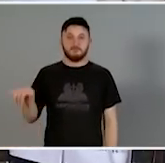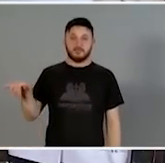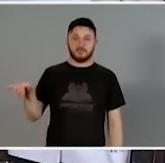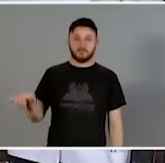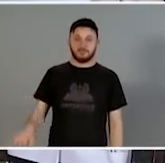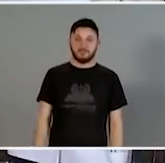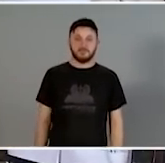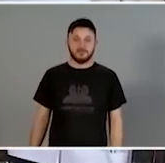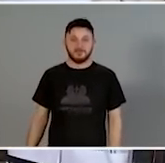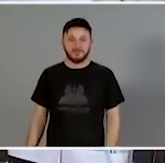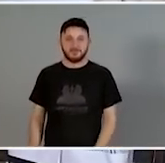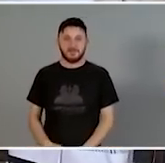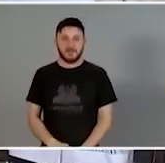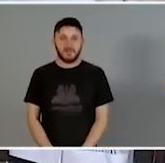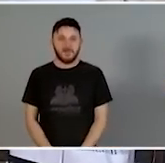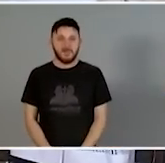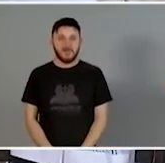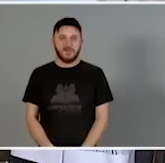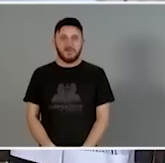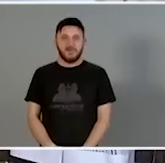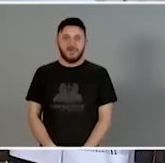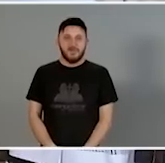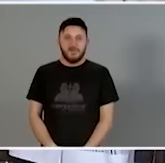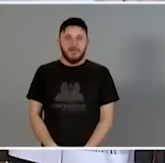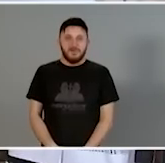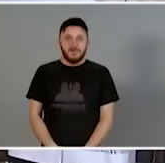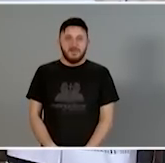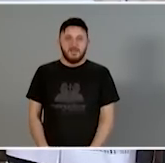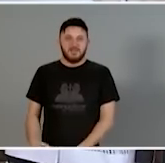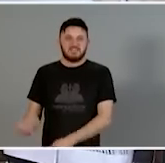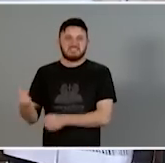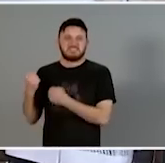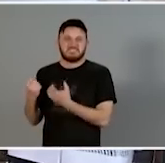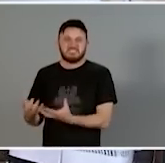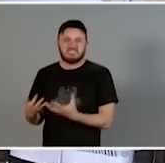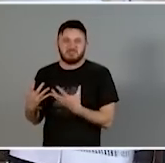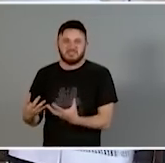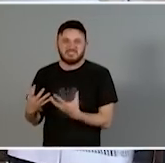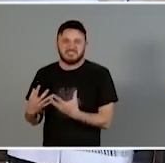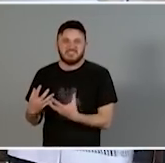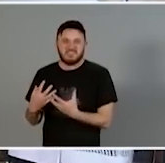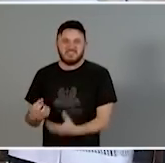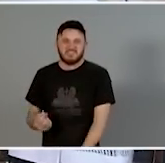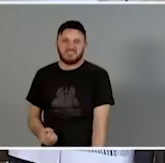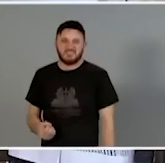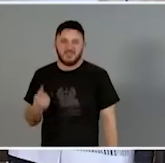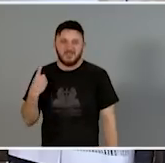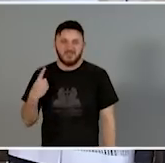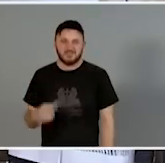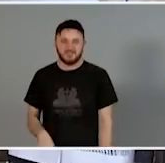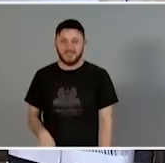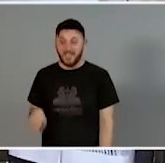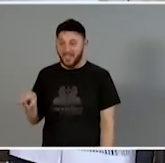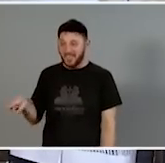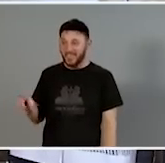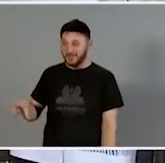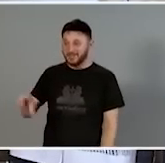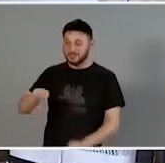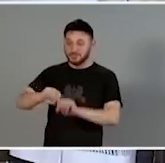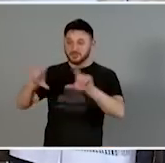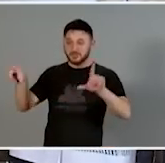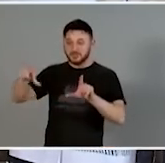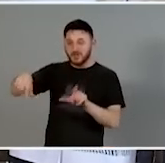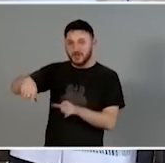Tá pesado, padre. Ah, foi ele.